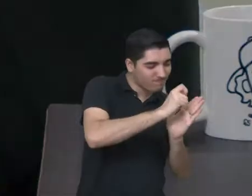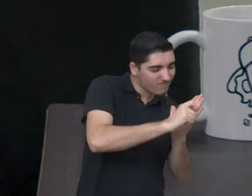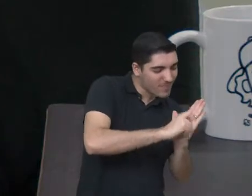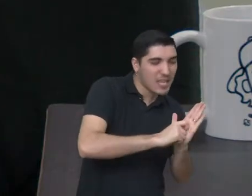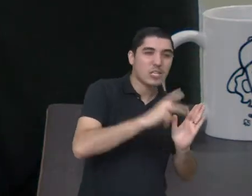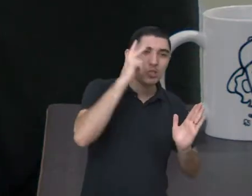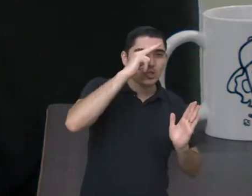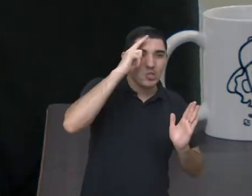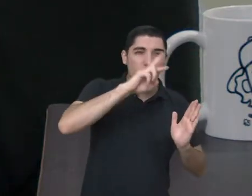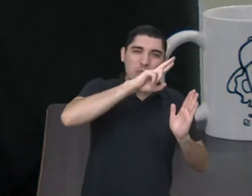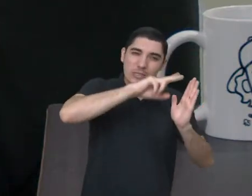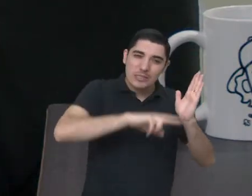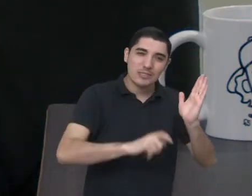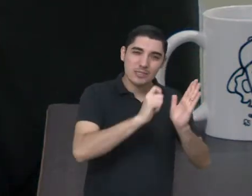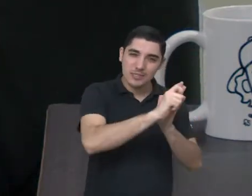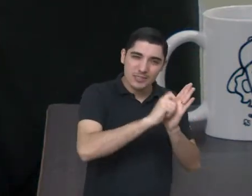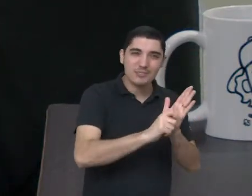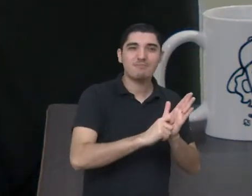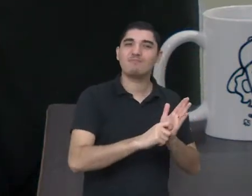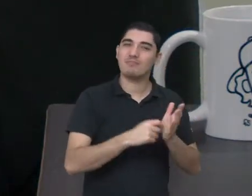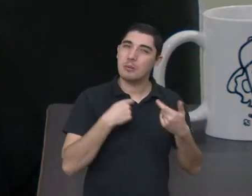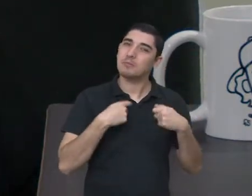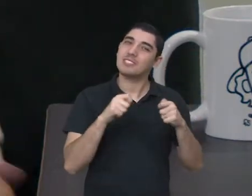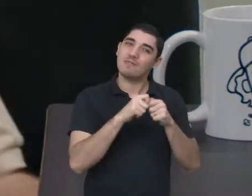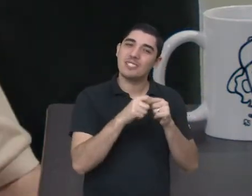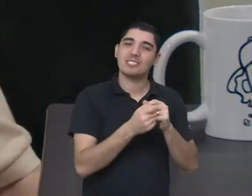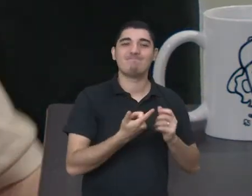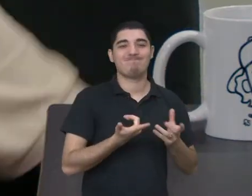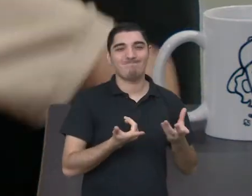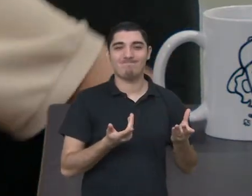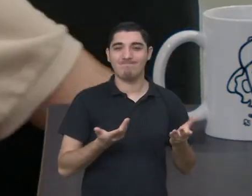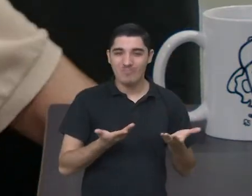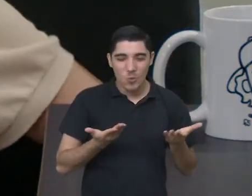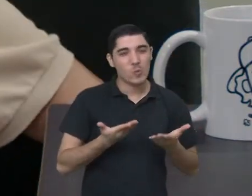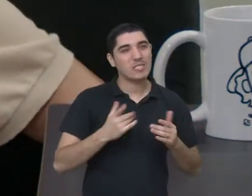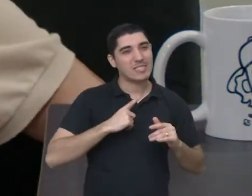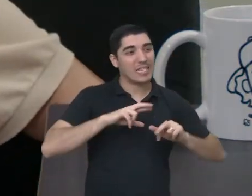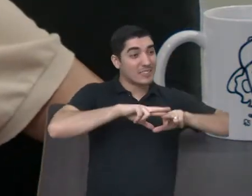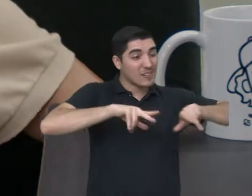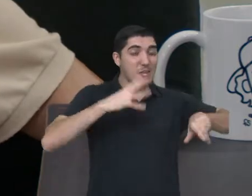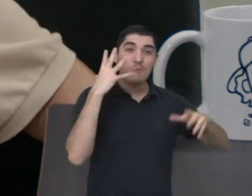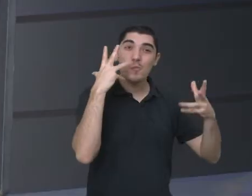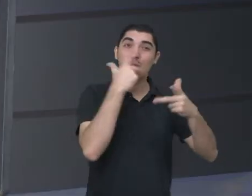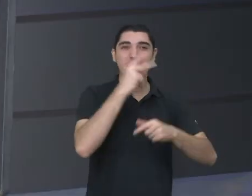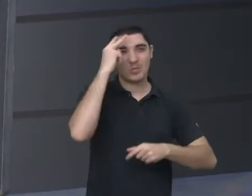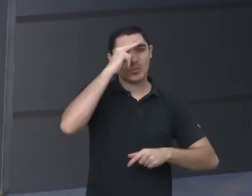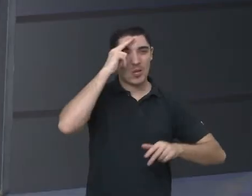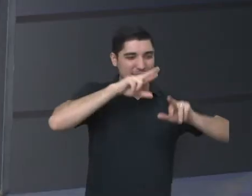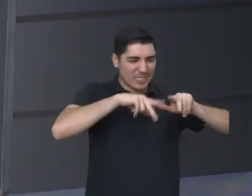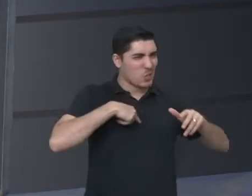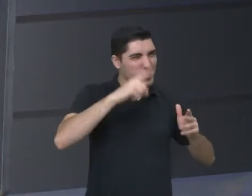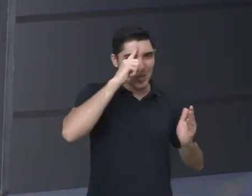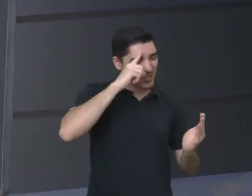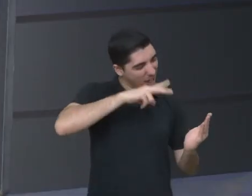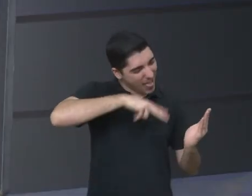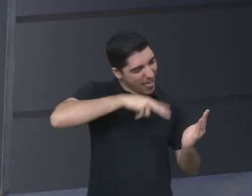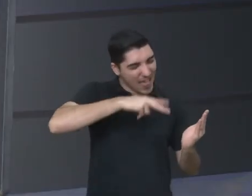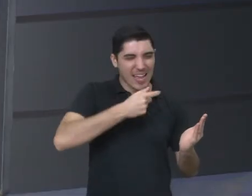jogo tava aí. Comendo o jogo e eu lá, bocejando. Mas aí eu fiquei no meio de campo, tá o Alberto narrando, tal, de repente um ataque lá